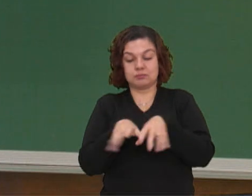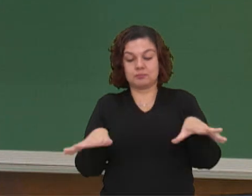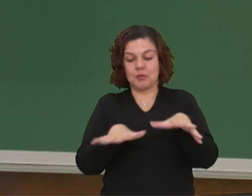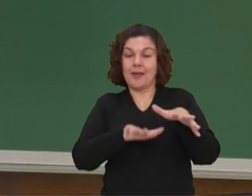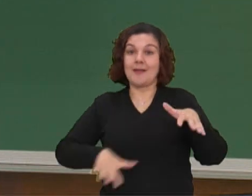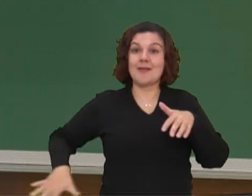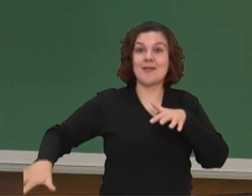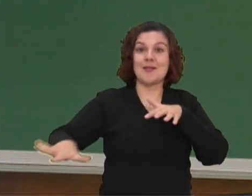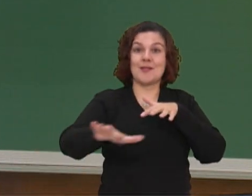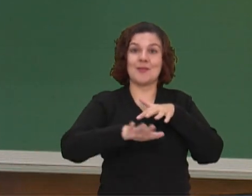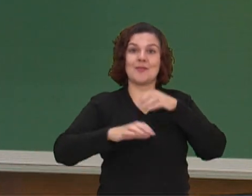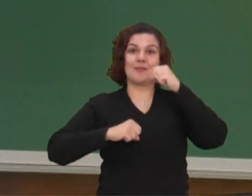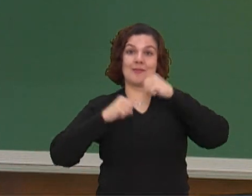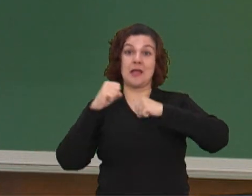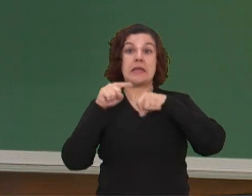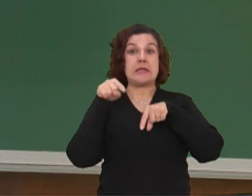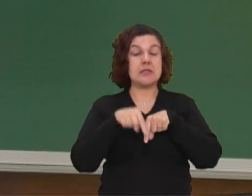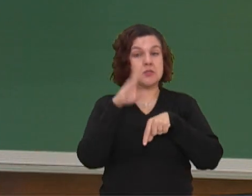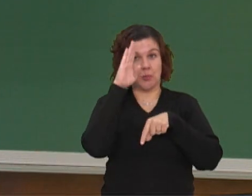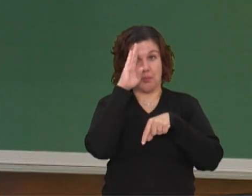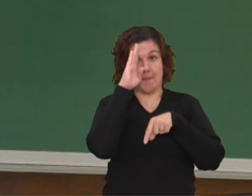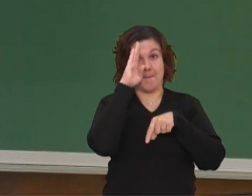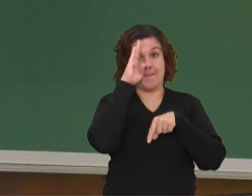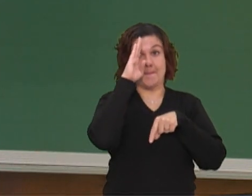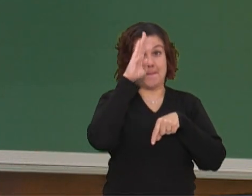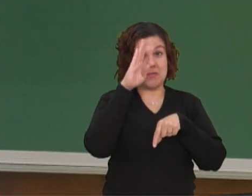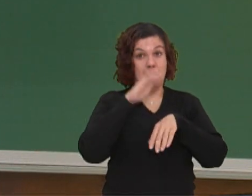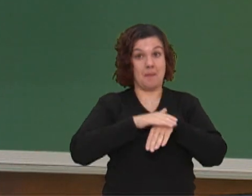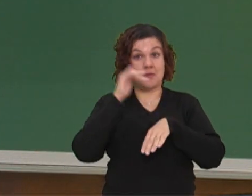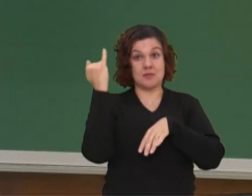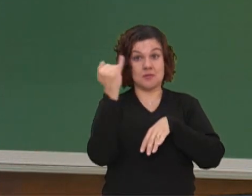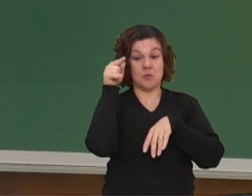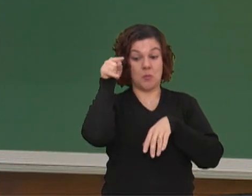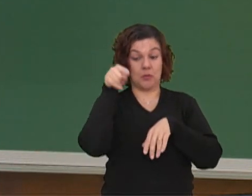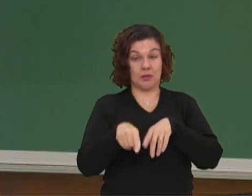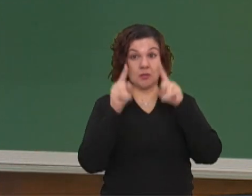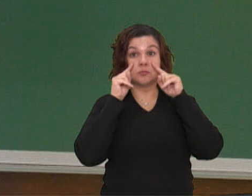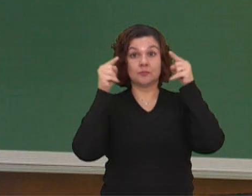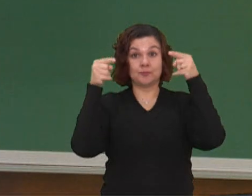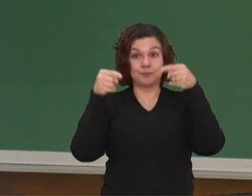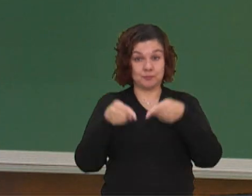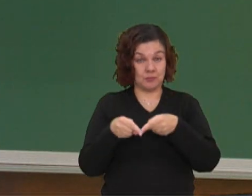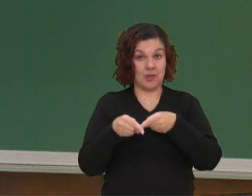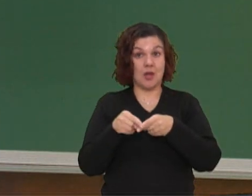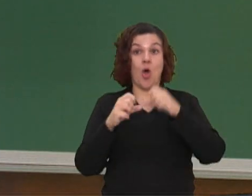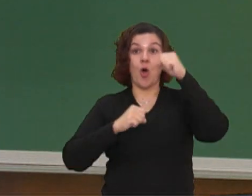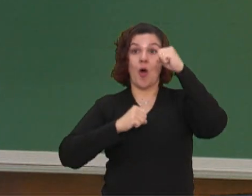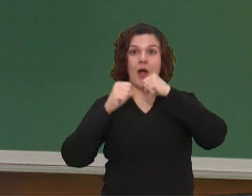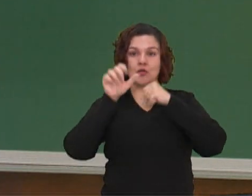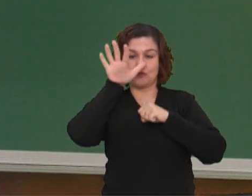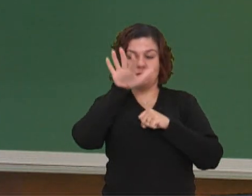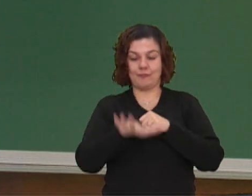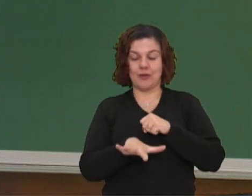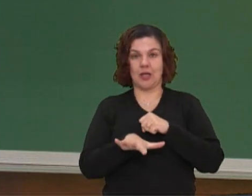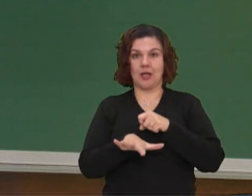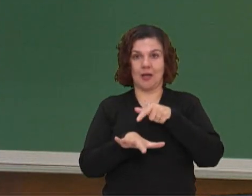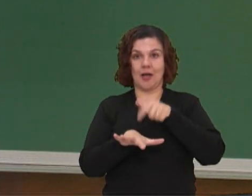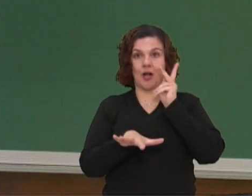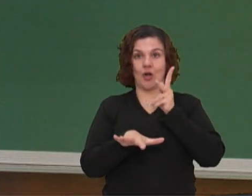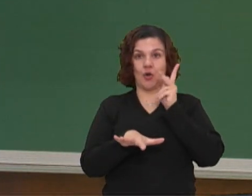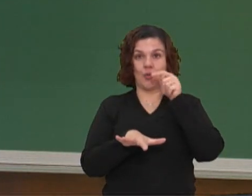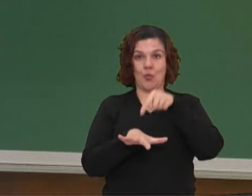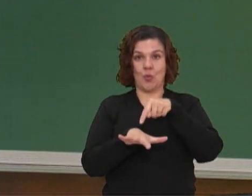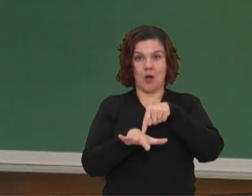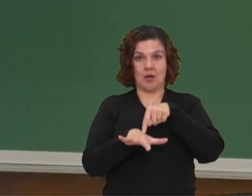espacial da indústria. Isso aqui é o que interessa para nós. Ou seja, a indústria não fica mais concentrada